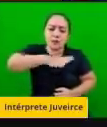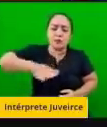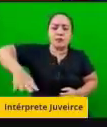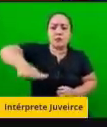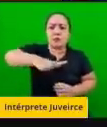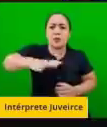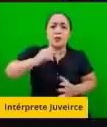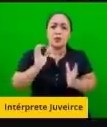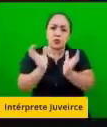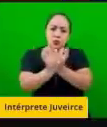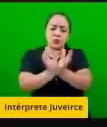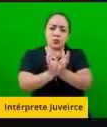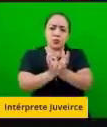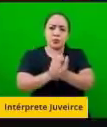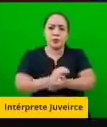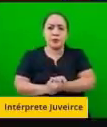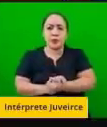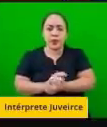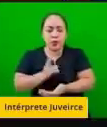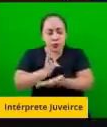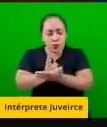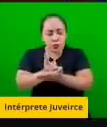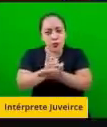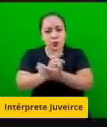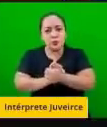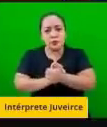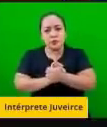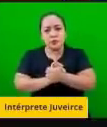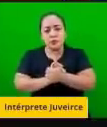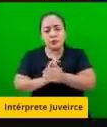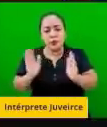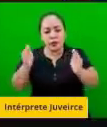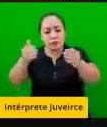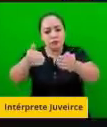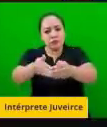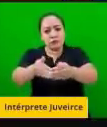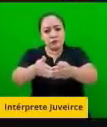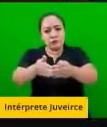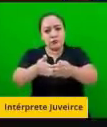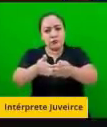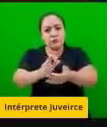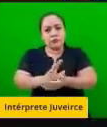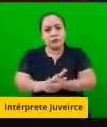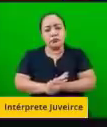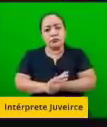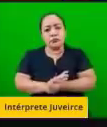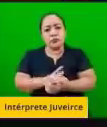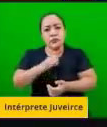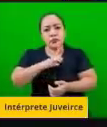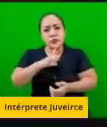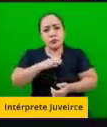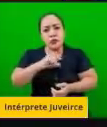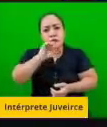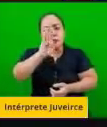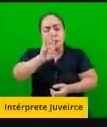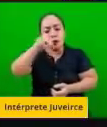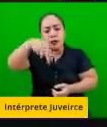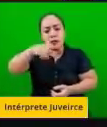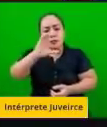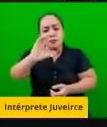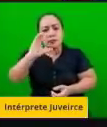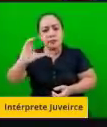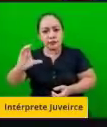Continuando então a leitura do slide, esta perspectiva insere-se no que a BNCC identifica como